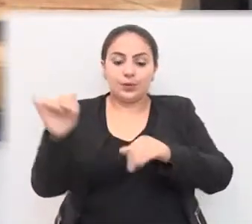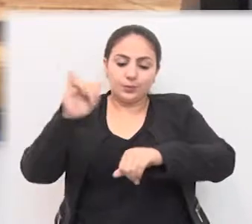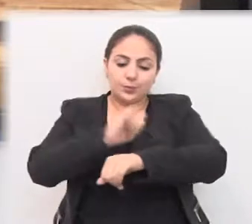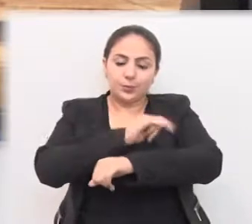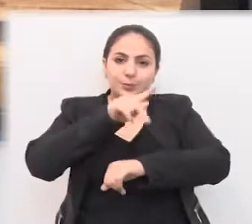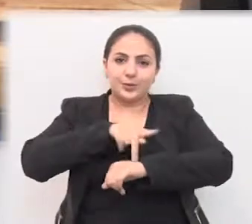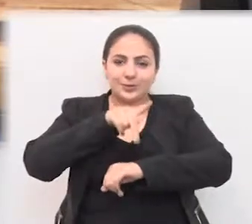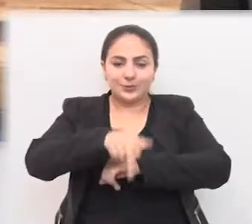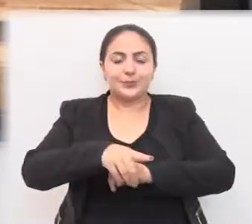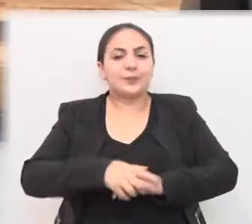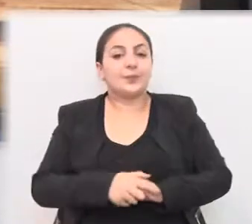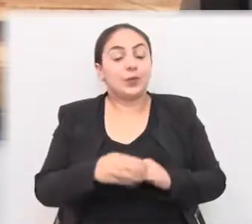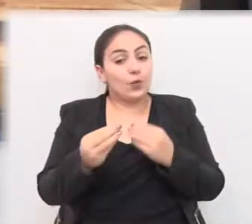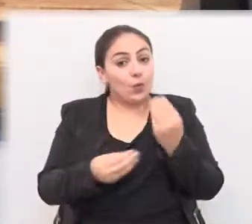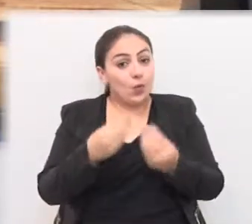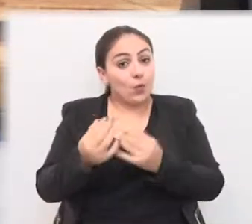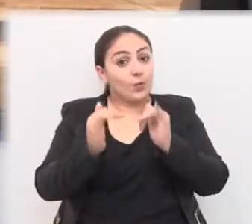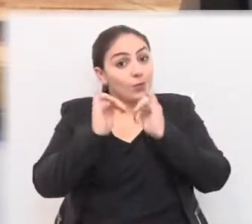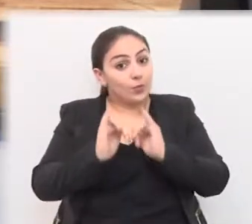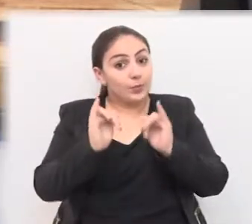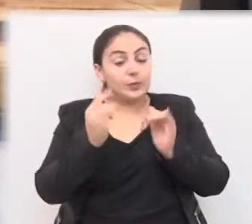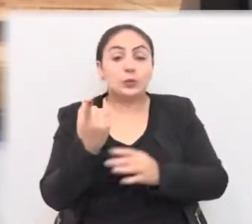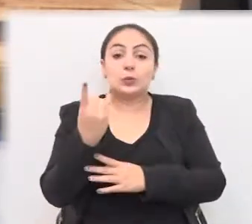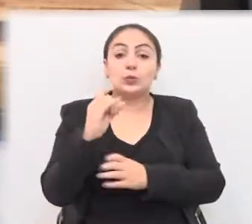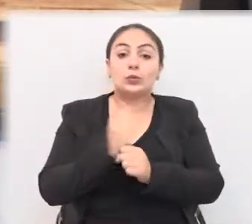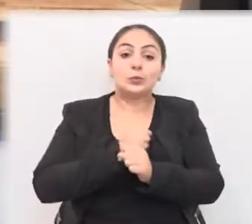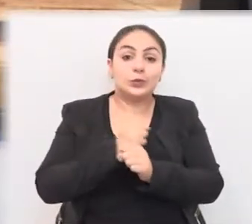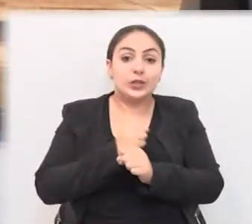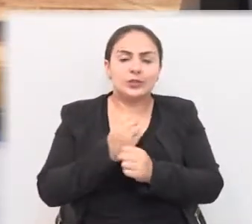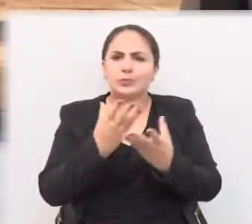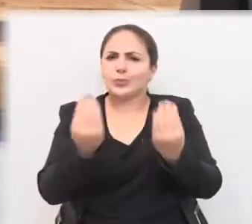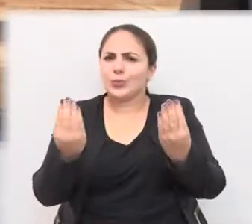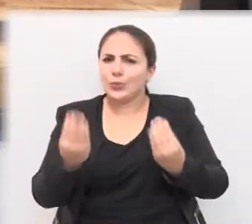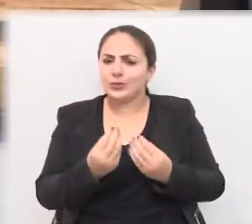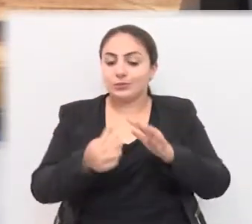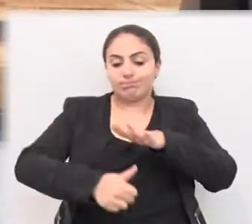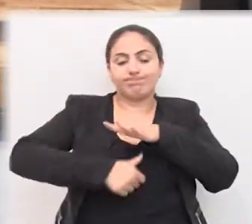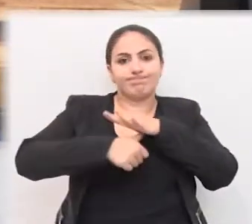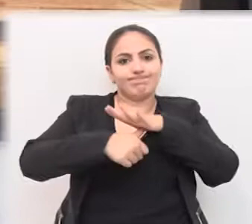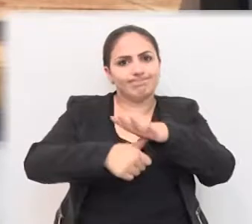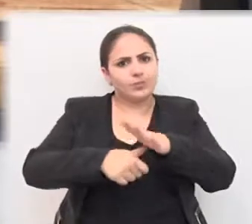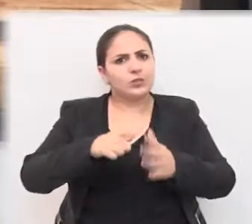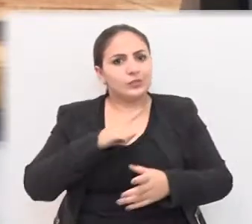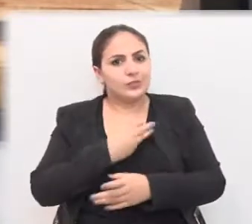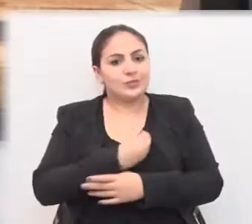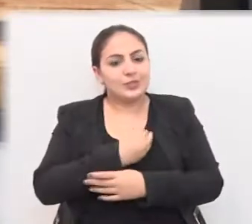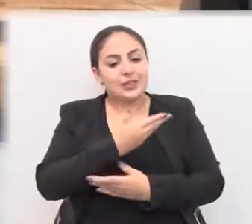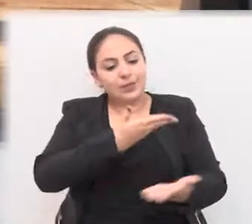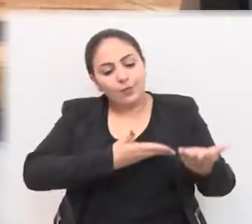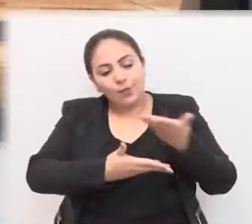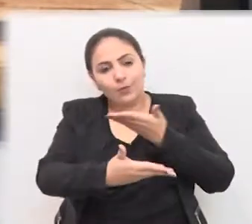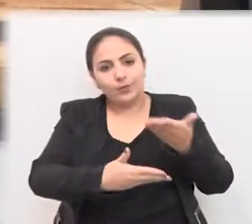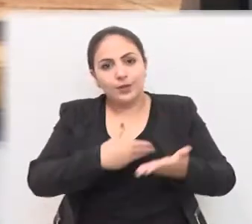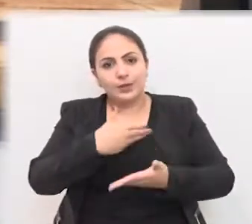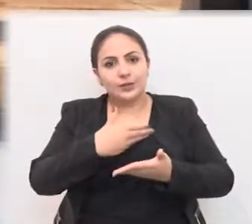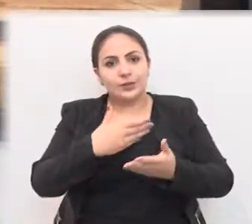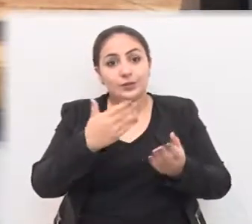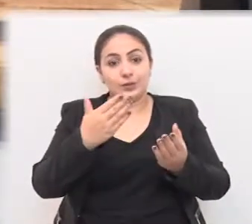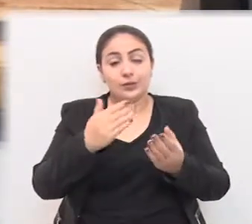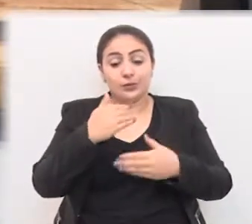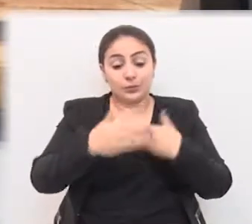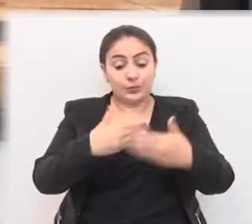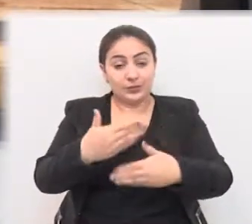Passo Fundo. Como noticiamos, nos últimos anos, muitas lideranças estiveram envolvidas no processo que